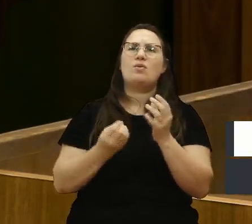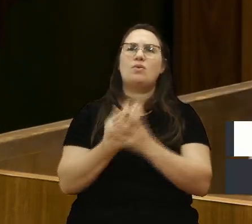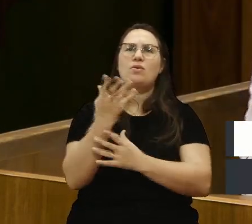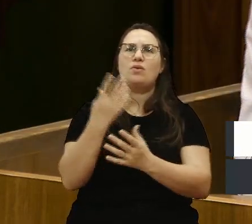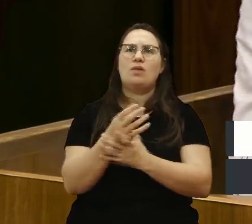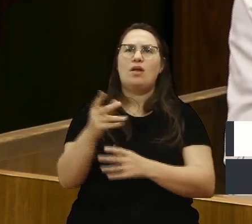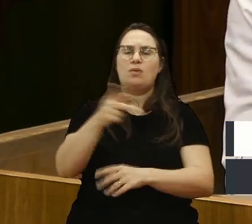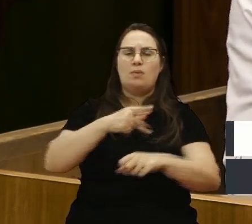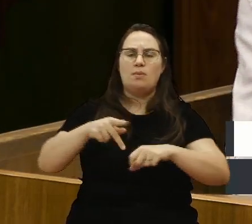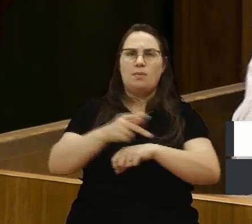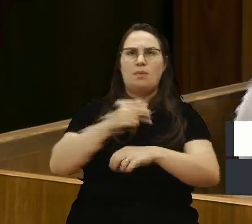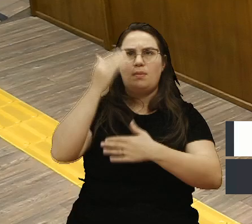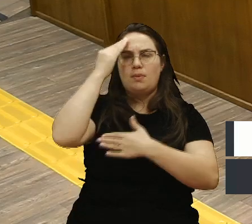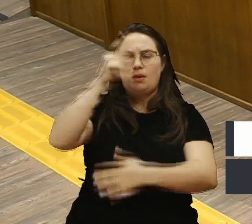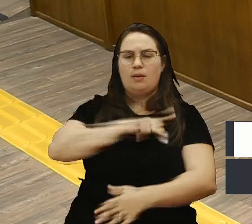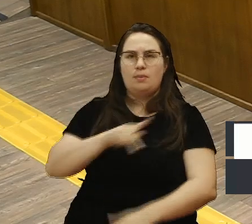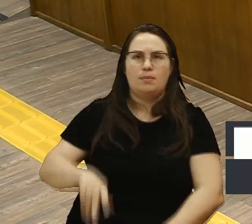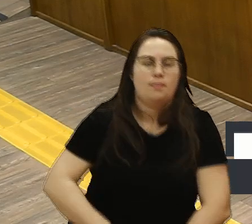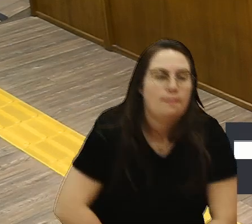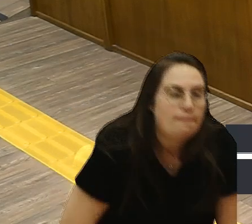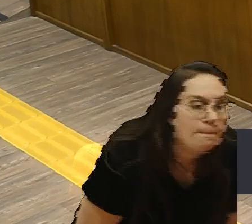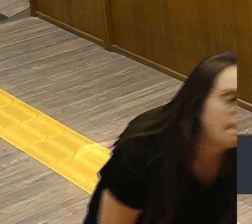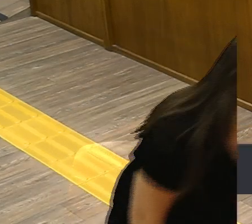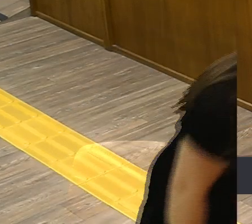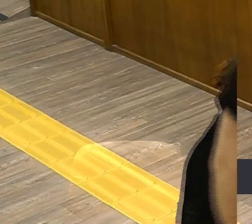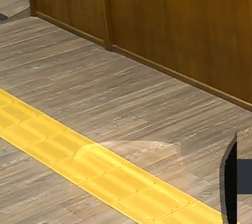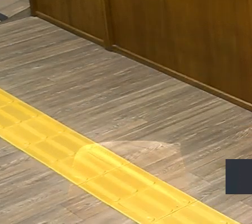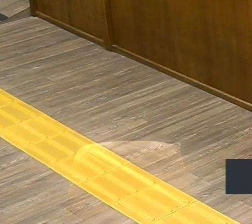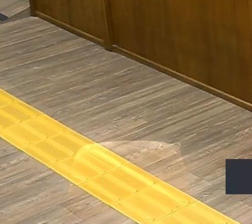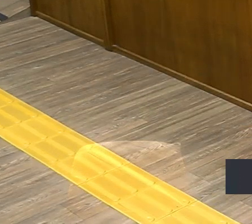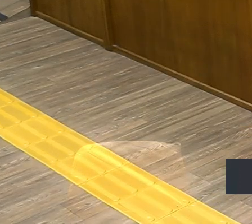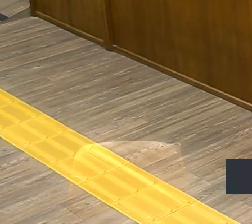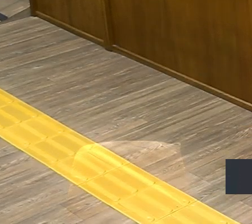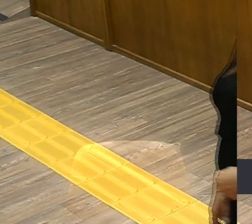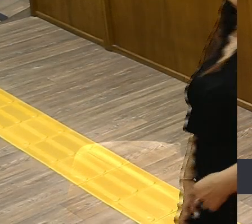país. Obrigado, senhor presidente. Obrigado, vereador Sandro Fantinel.